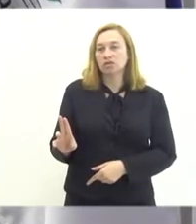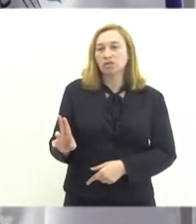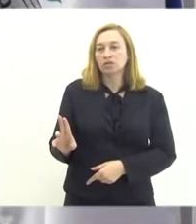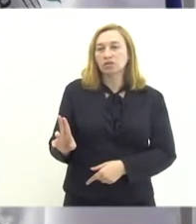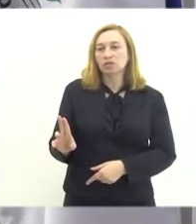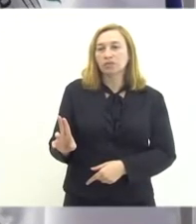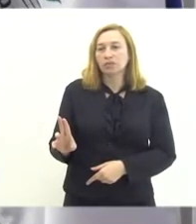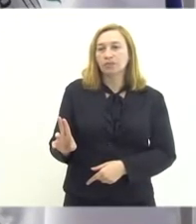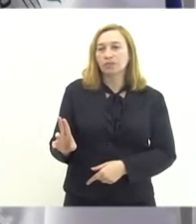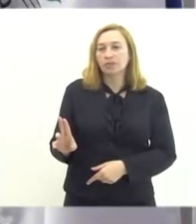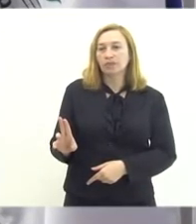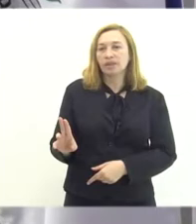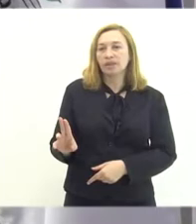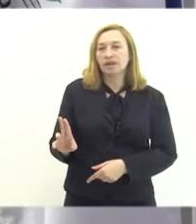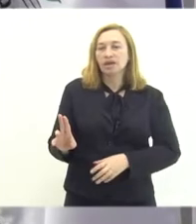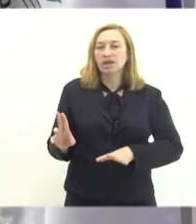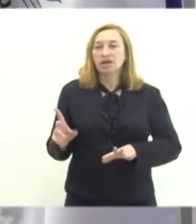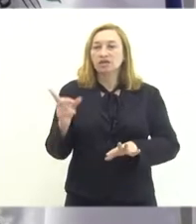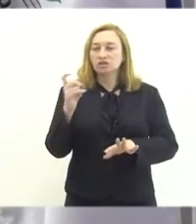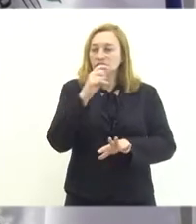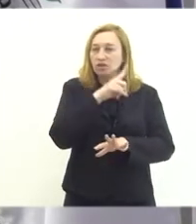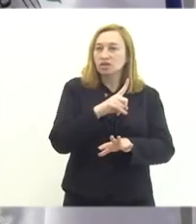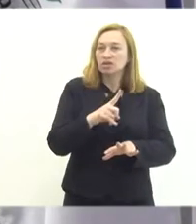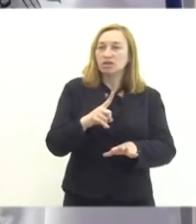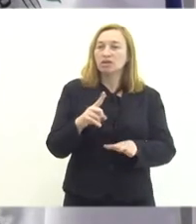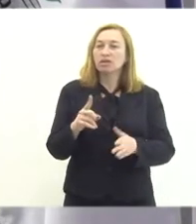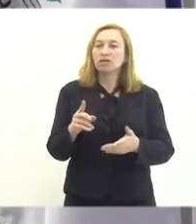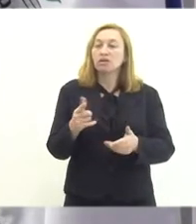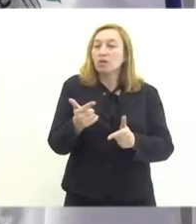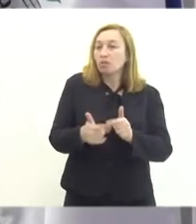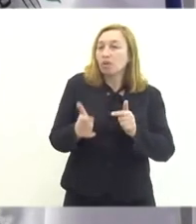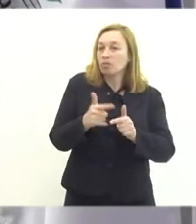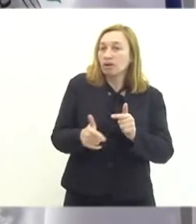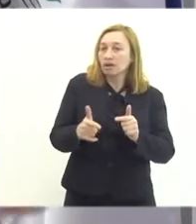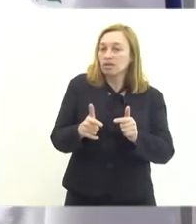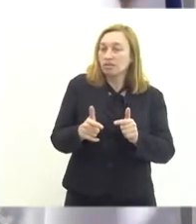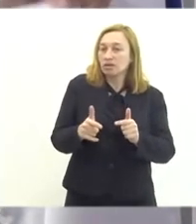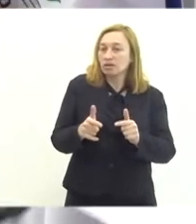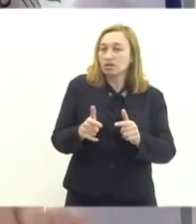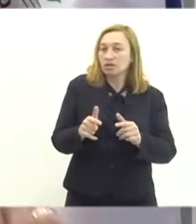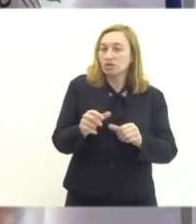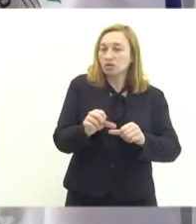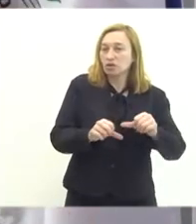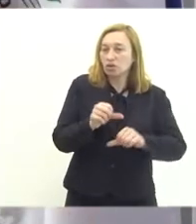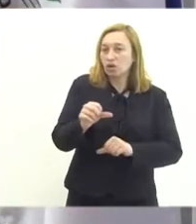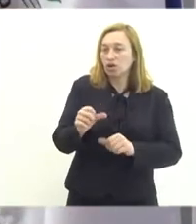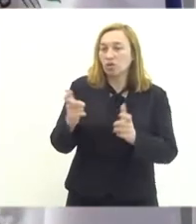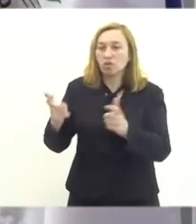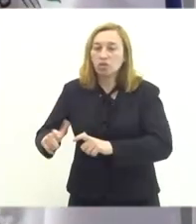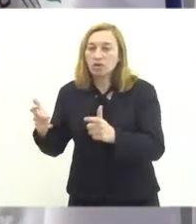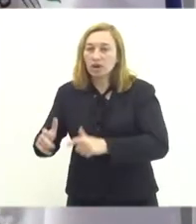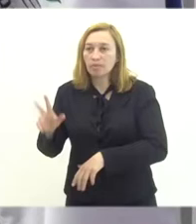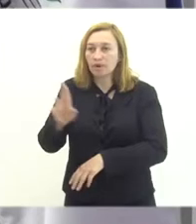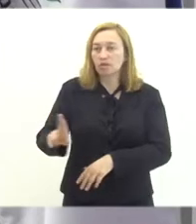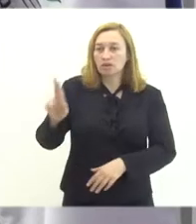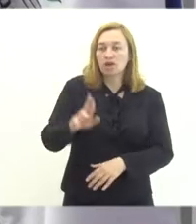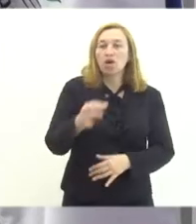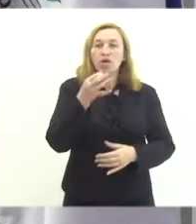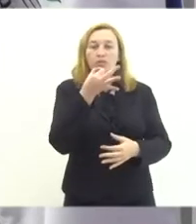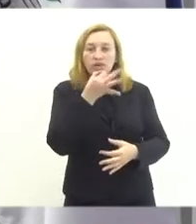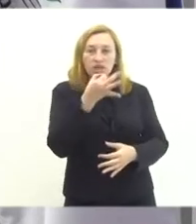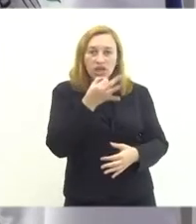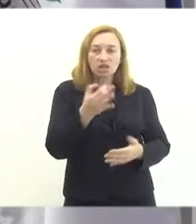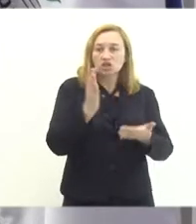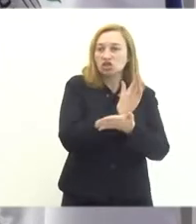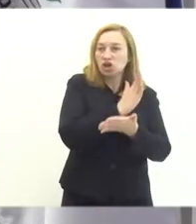terminar melhor dizendo com a sua dependência apenas move o problema de um lugar para o outro seguindo a opinião